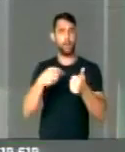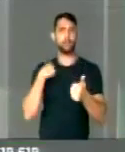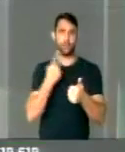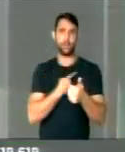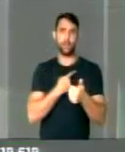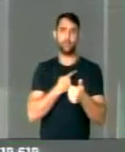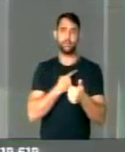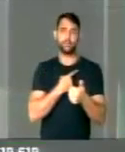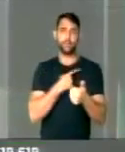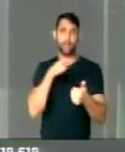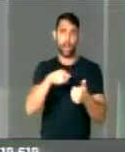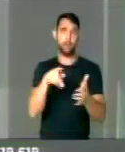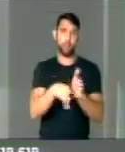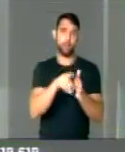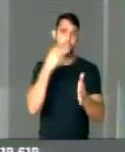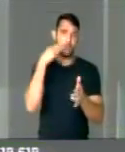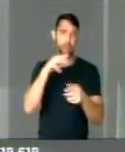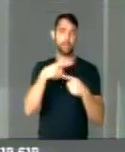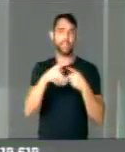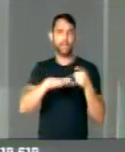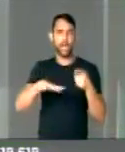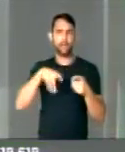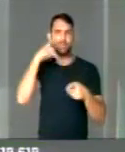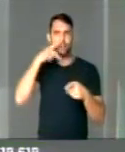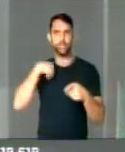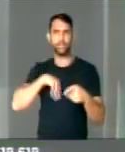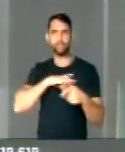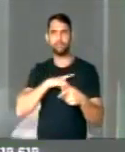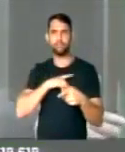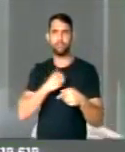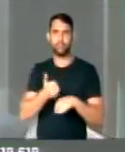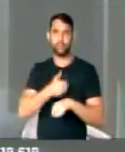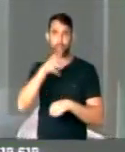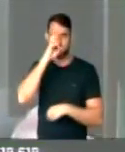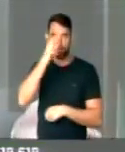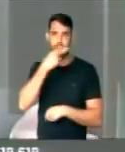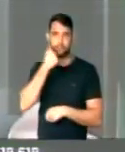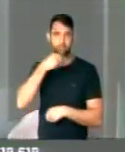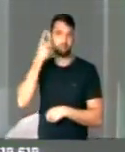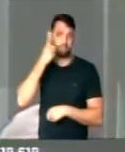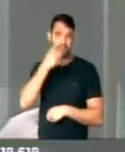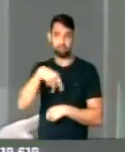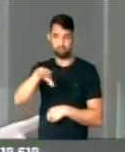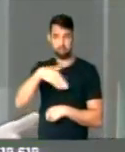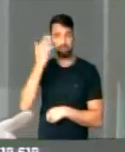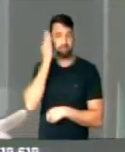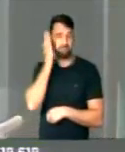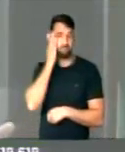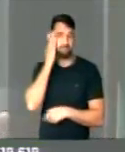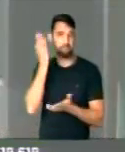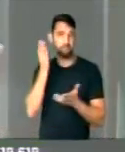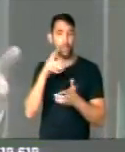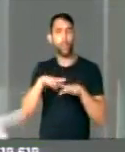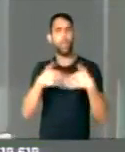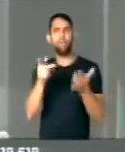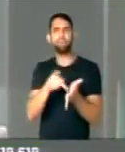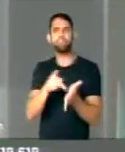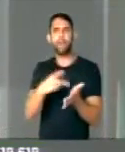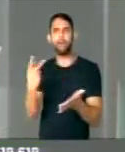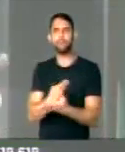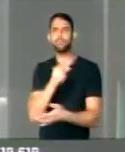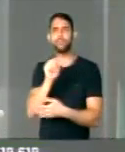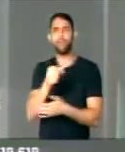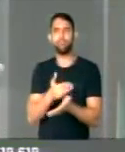nossas, que têm situações políticas mais confortáveis que as nossas. Os senhores e senhoras deputados sabem exatamente o que